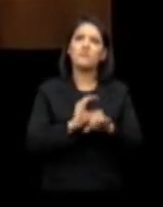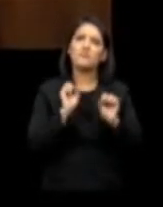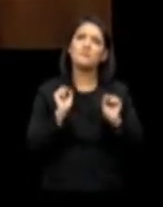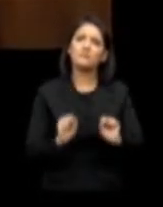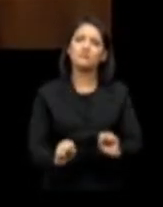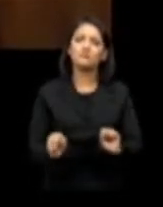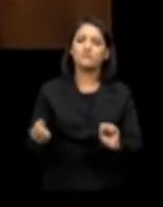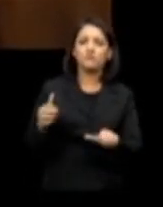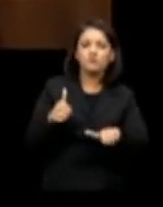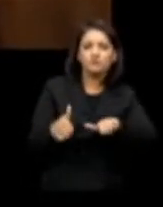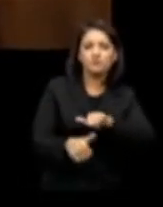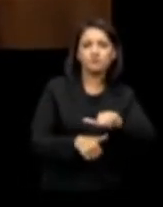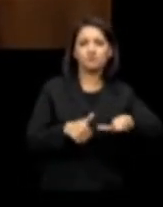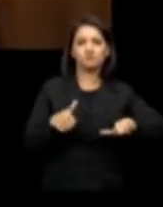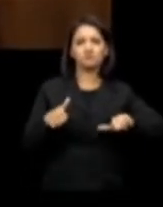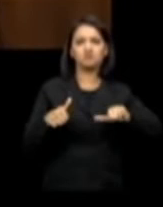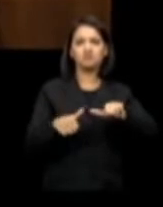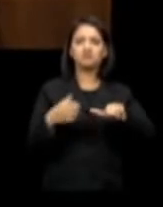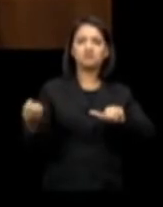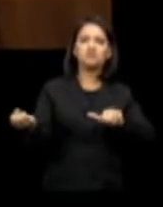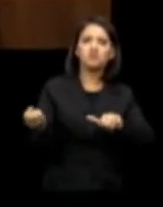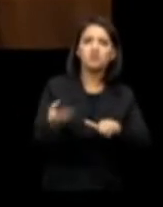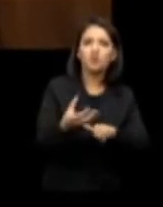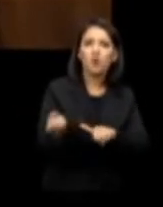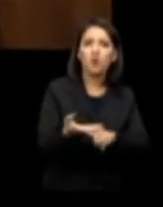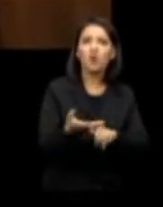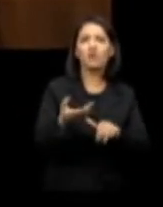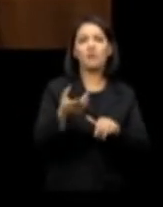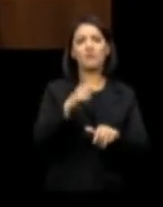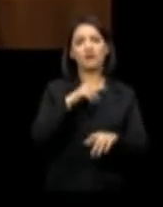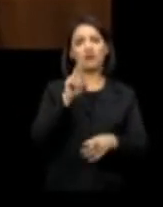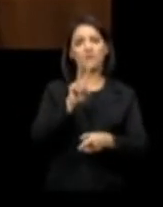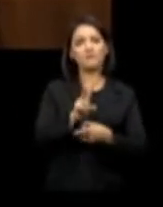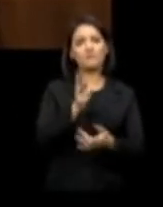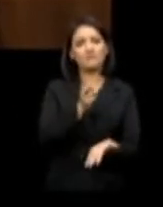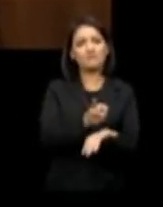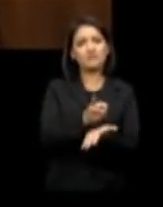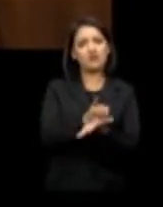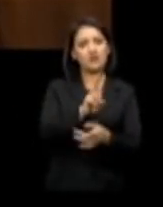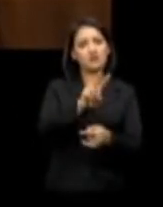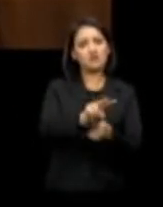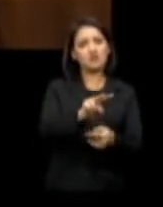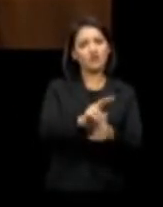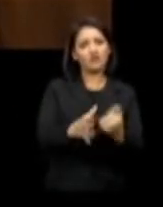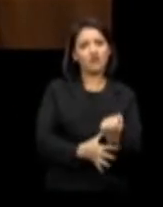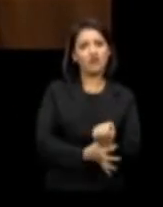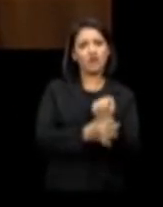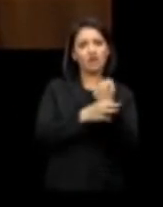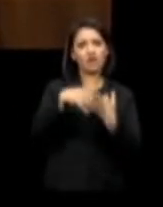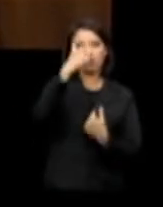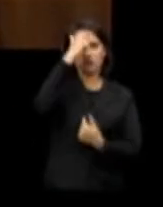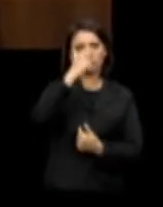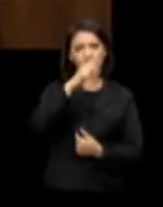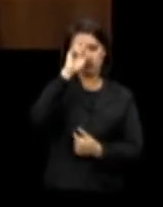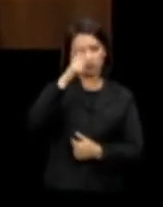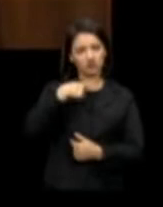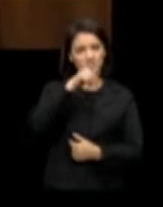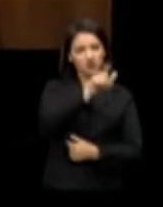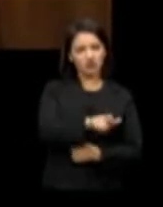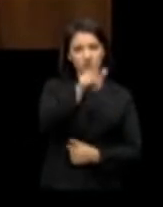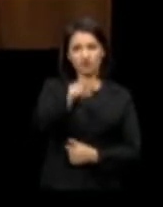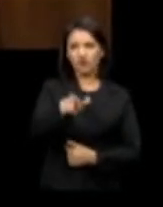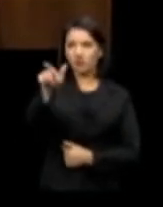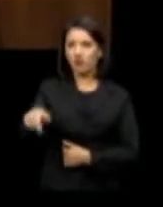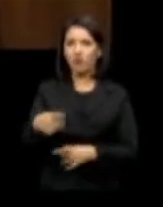atualizada e reconceptualizada para preservar garantias individuais que constituem a base